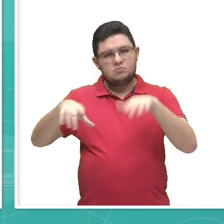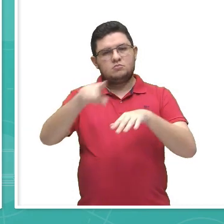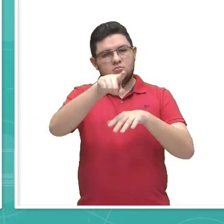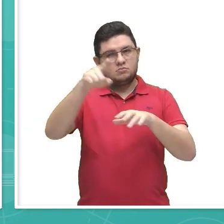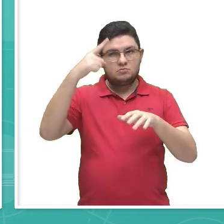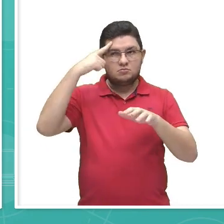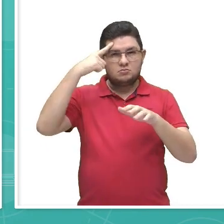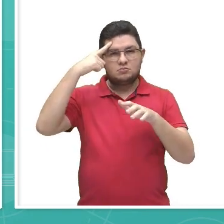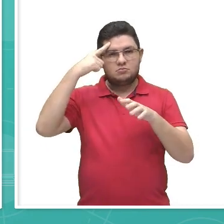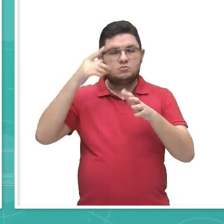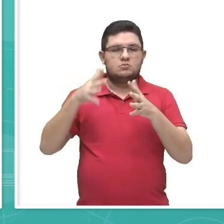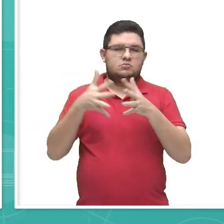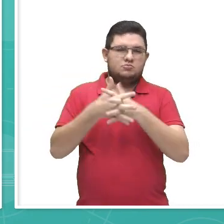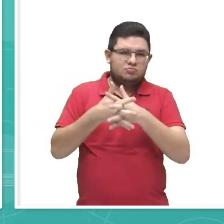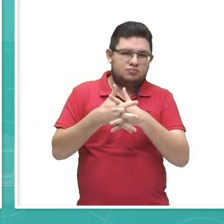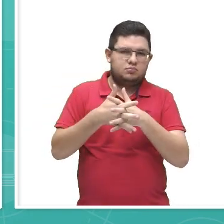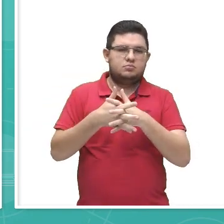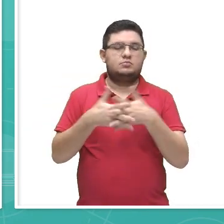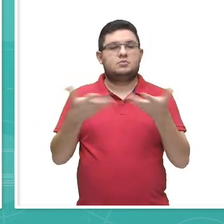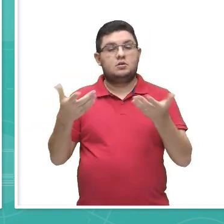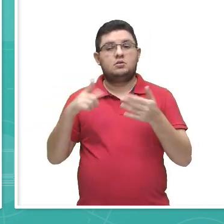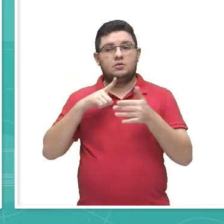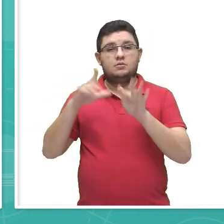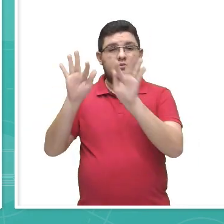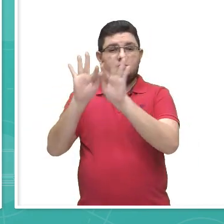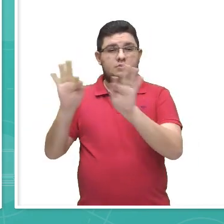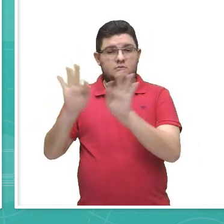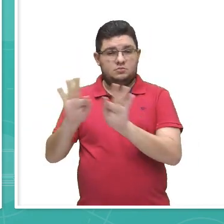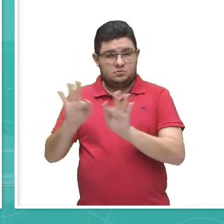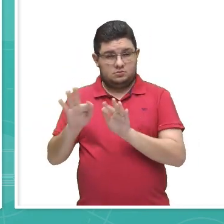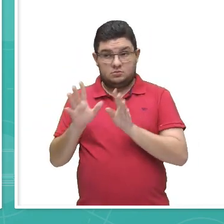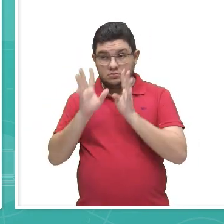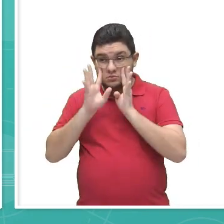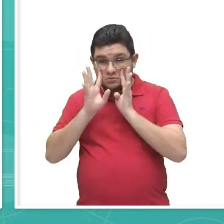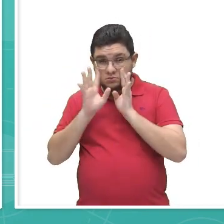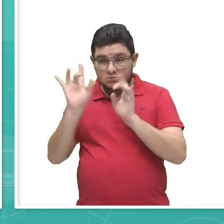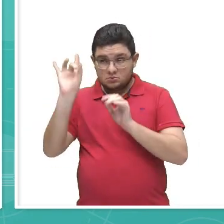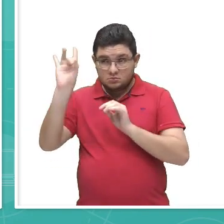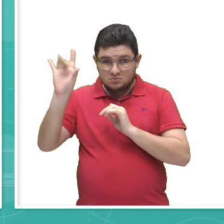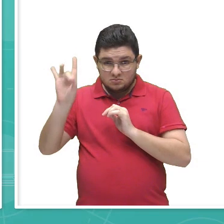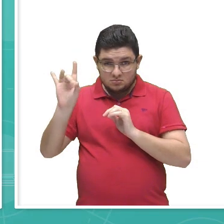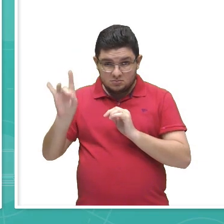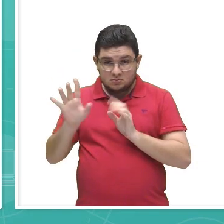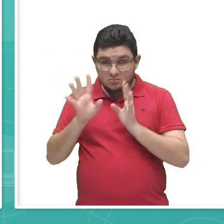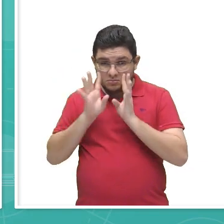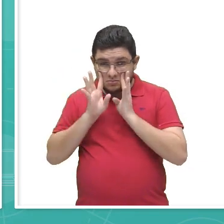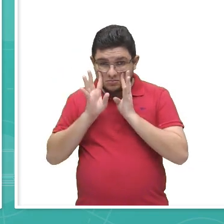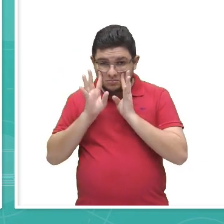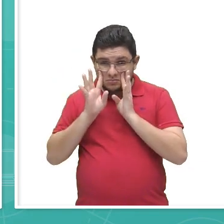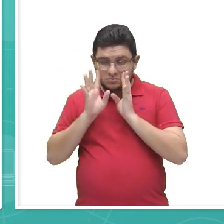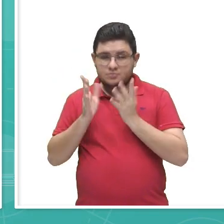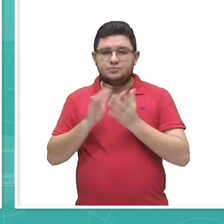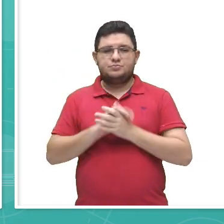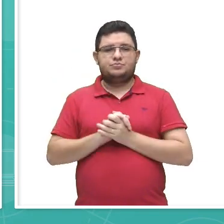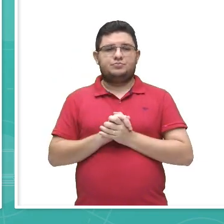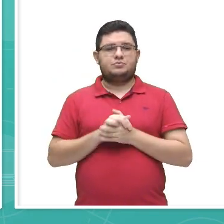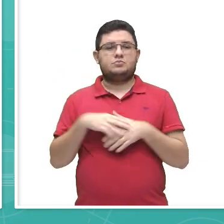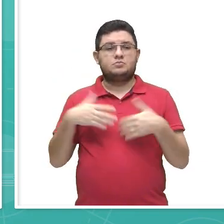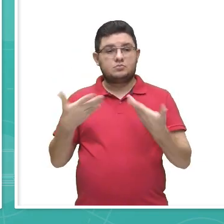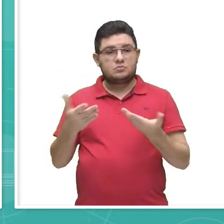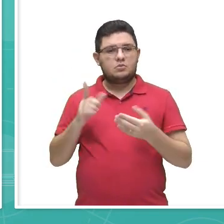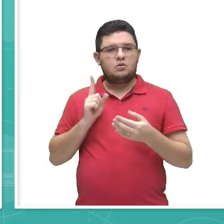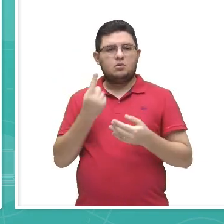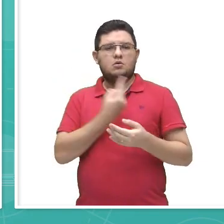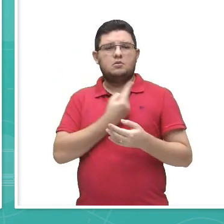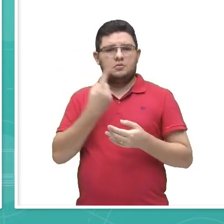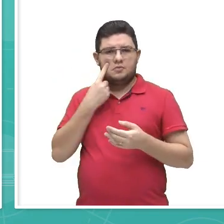certo? Porque eles dão várias frases para vocês analisarem e cada uma vocês têm que prestar bastante atenção. Então, nas que a gente acabou analisando,